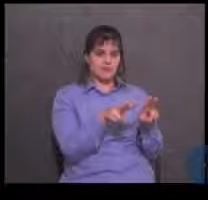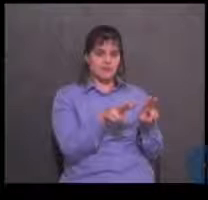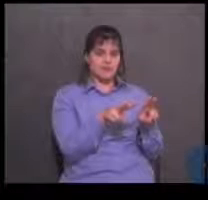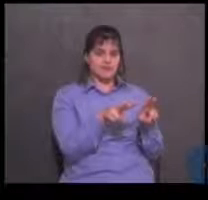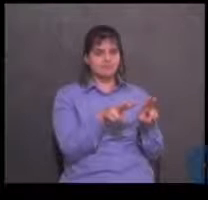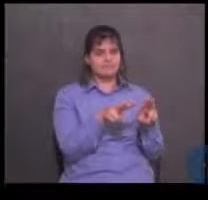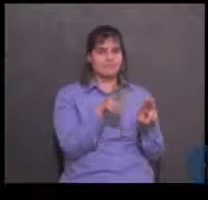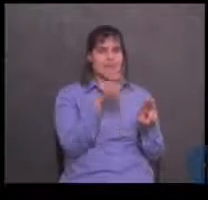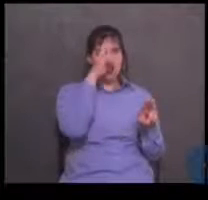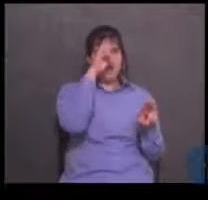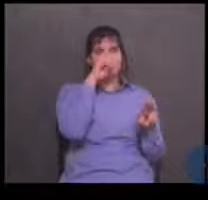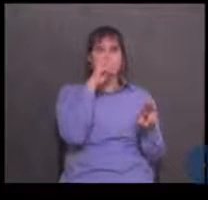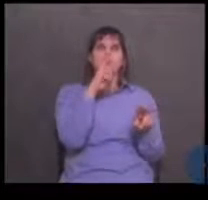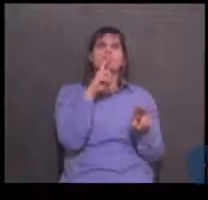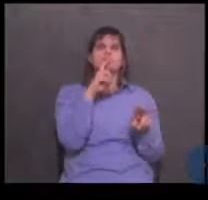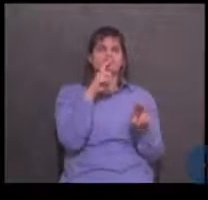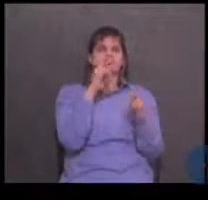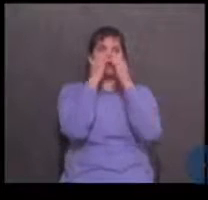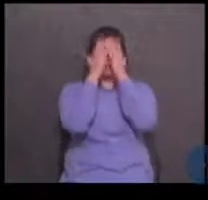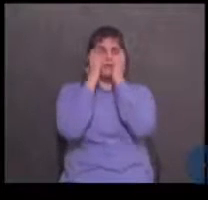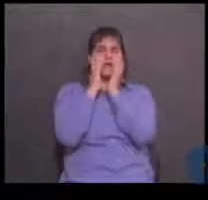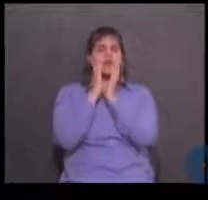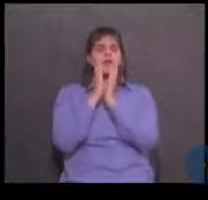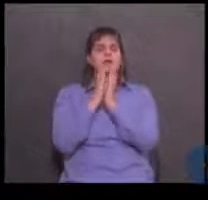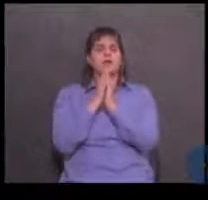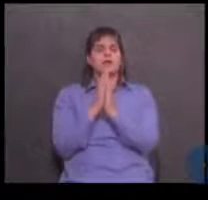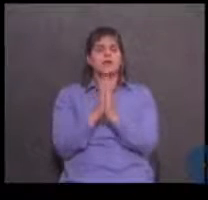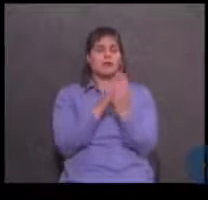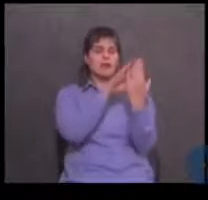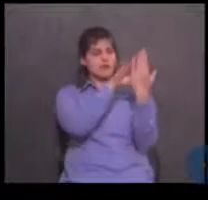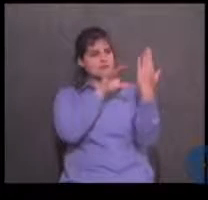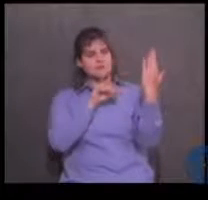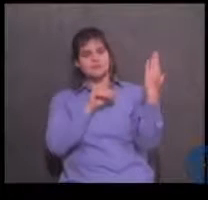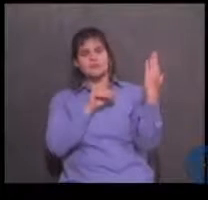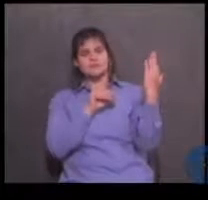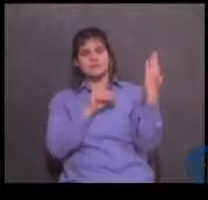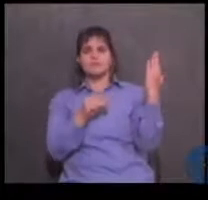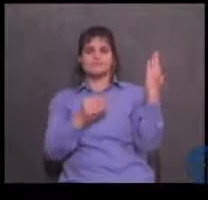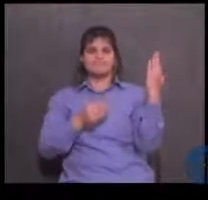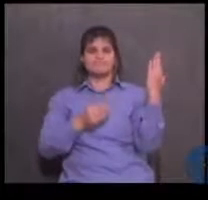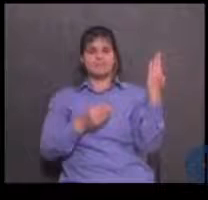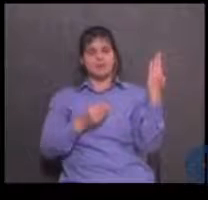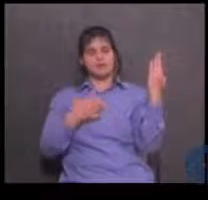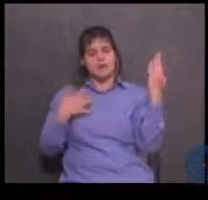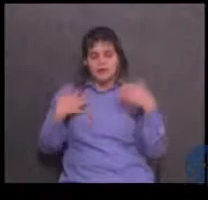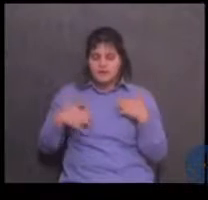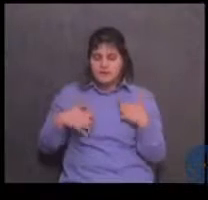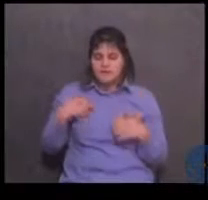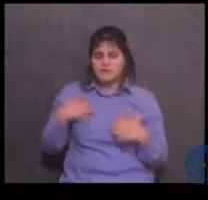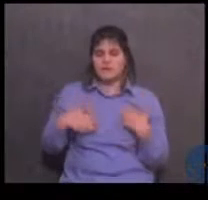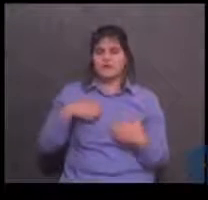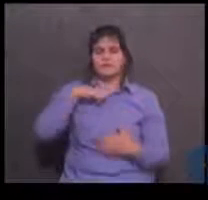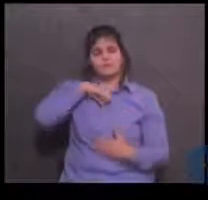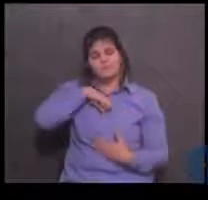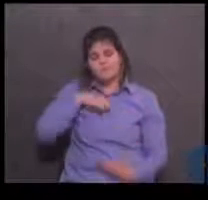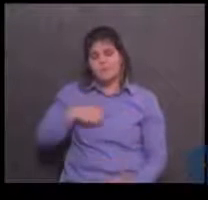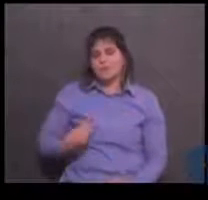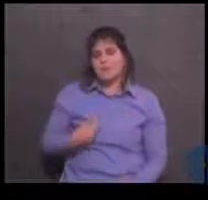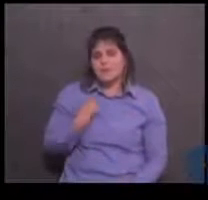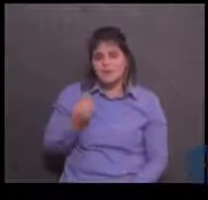contemplemos o exemplo de Maria e entreguemos-lhe com confiança os nossos anseios,